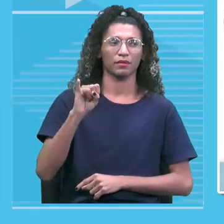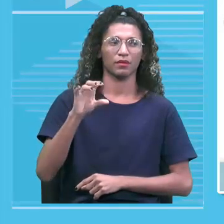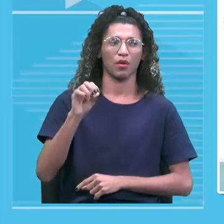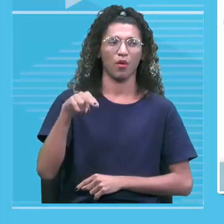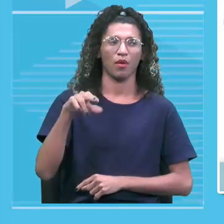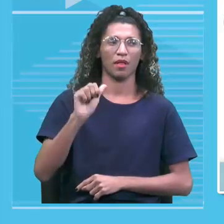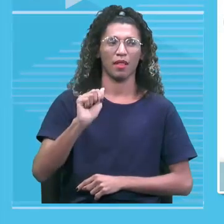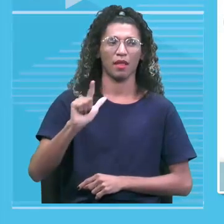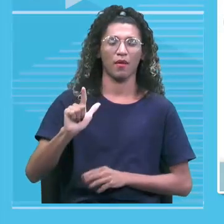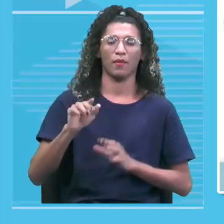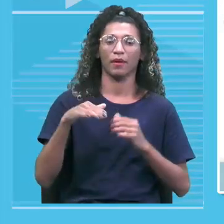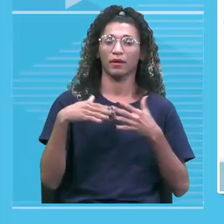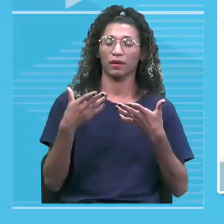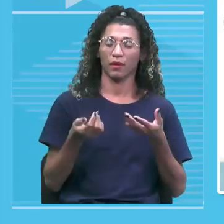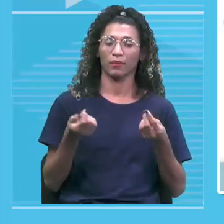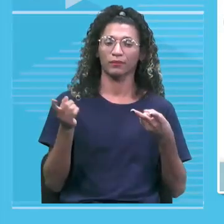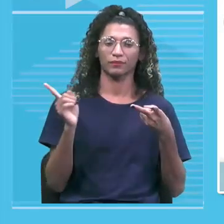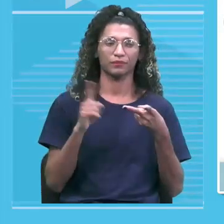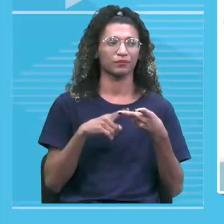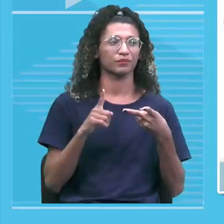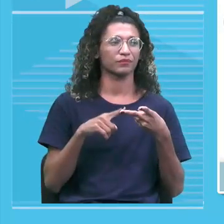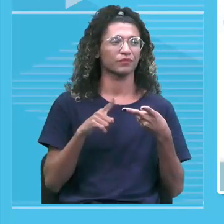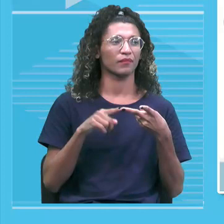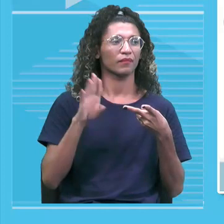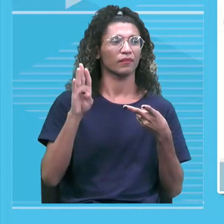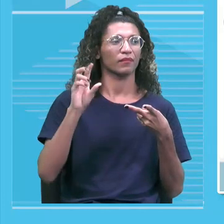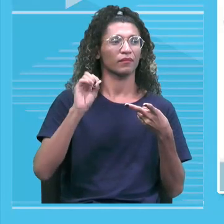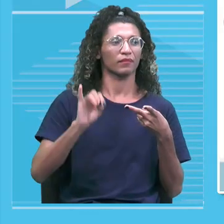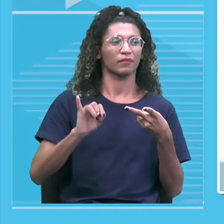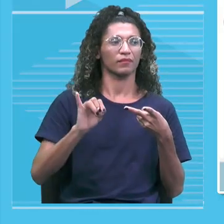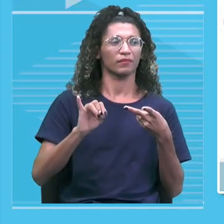Vamos agora para a onda bidimensional